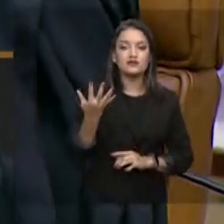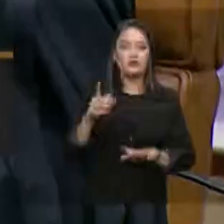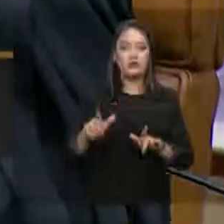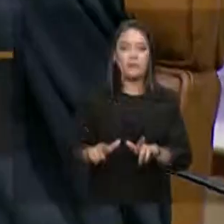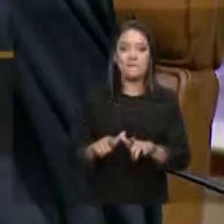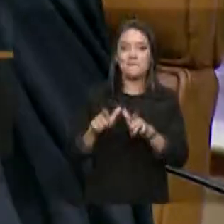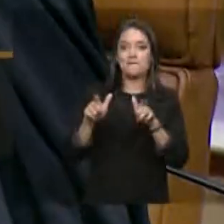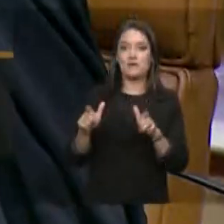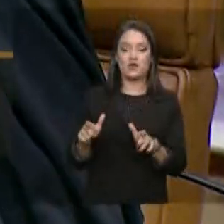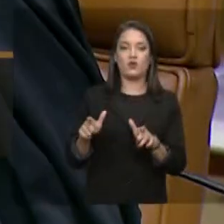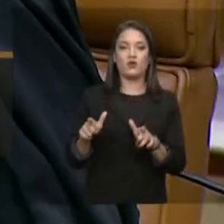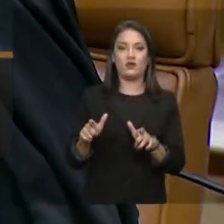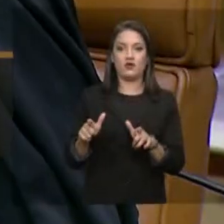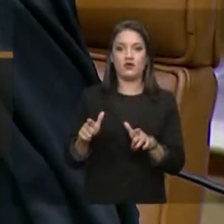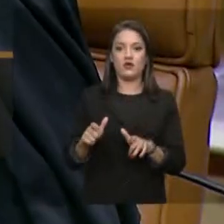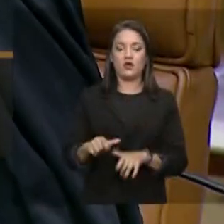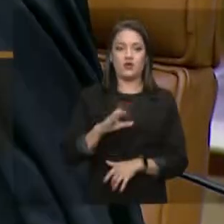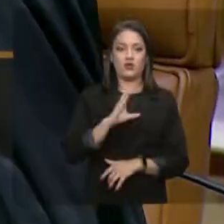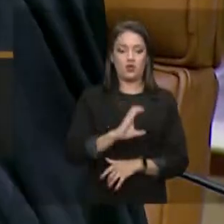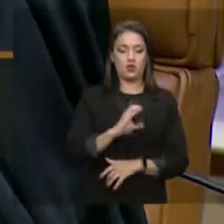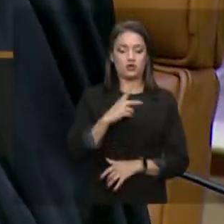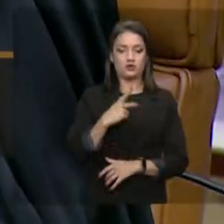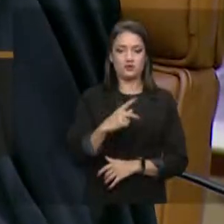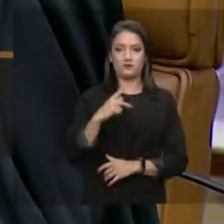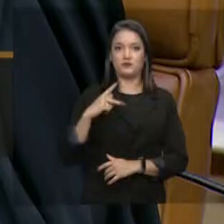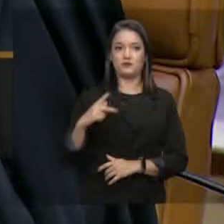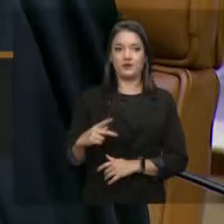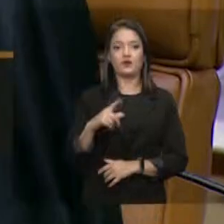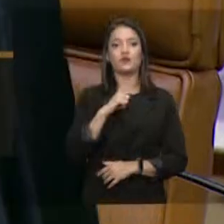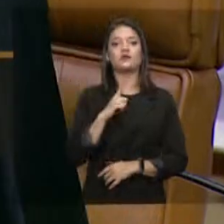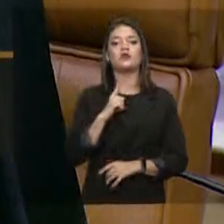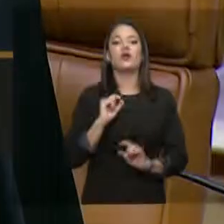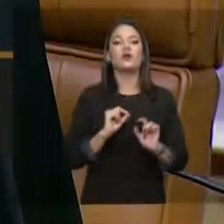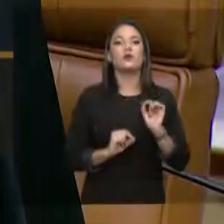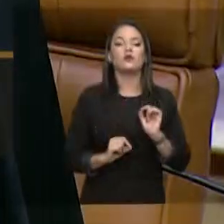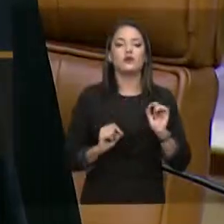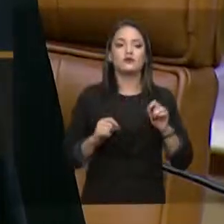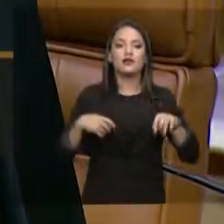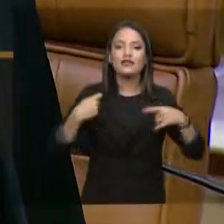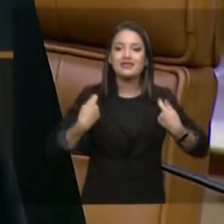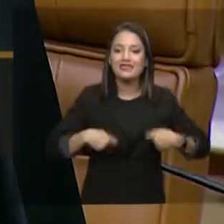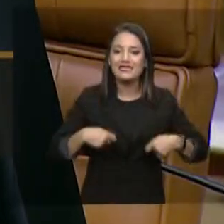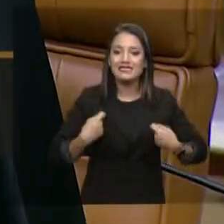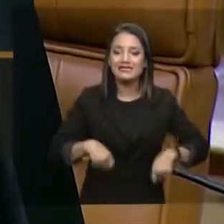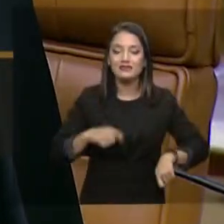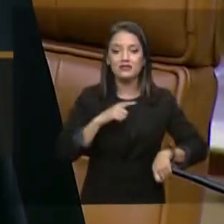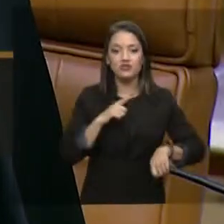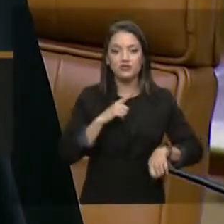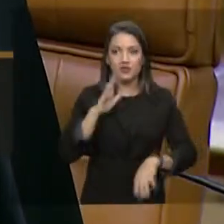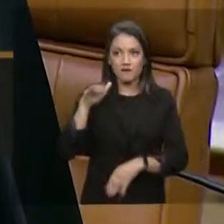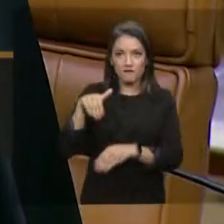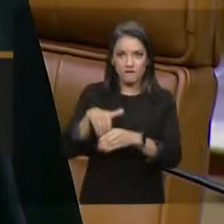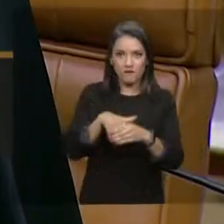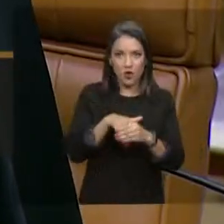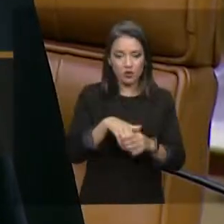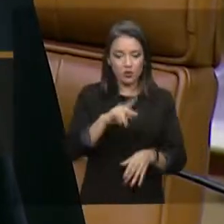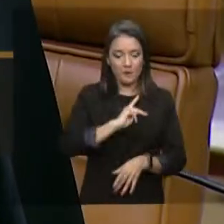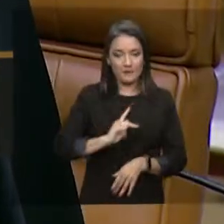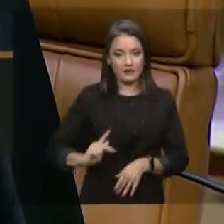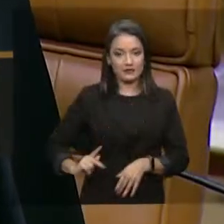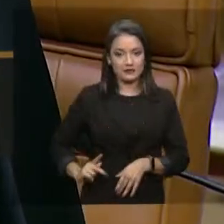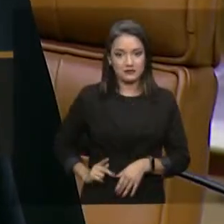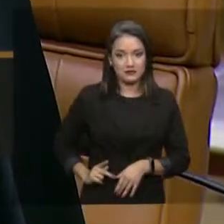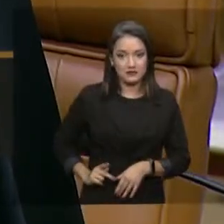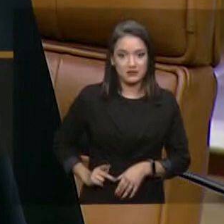majoritária. O Código de Processo Penal dispõe sobre a necessidade da colheita de voto do presidente do tribunal,